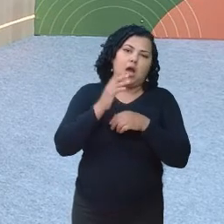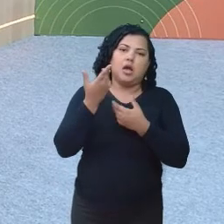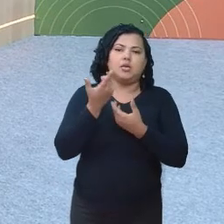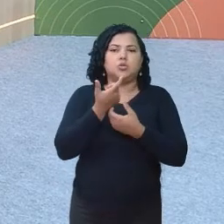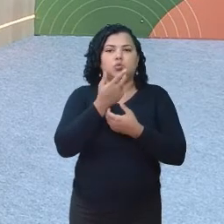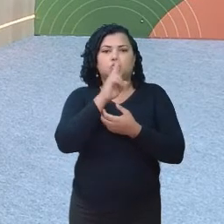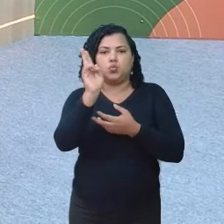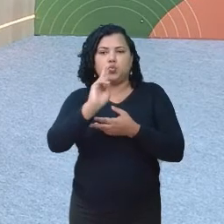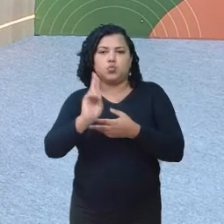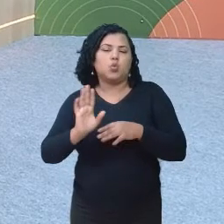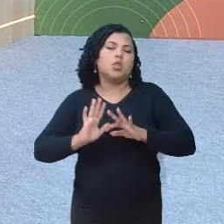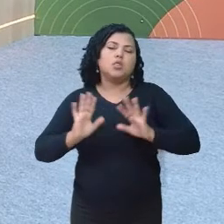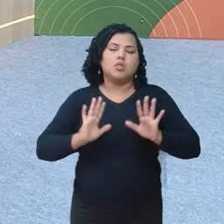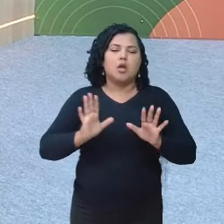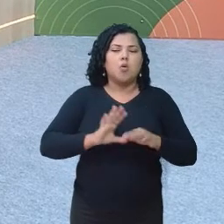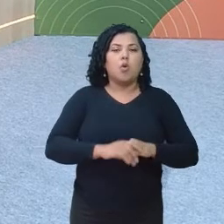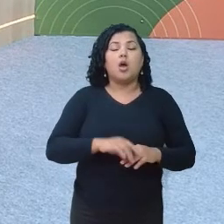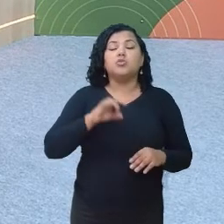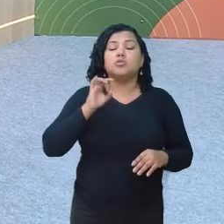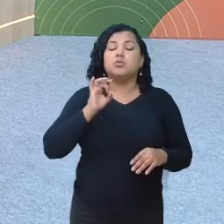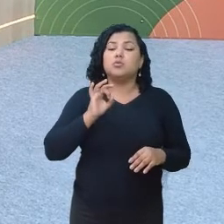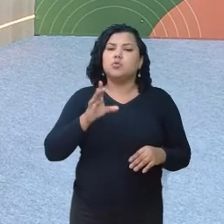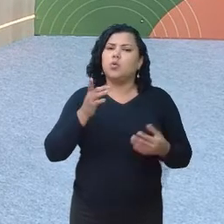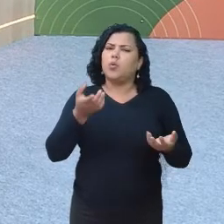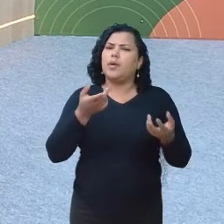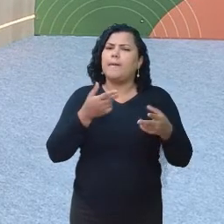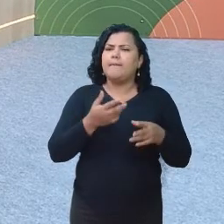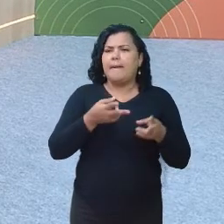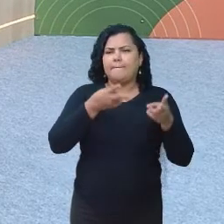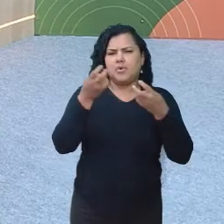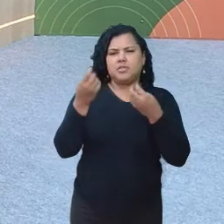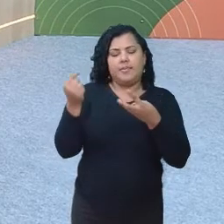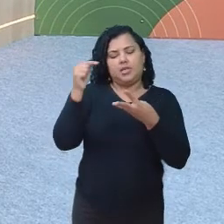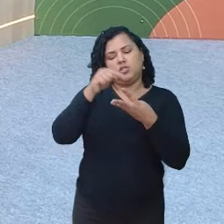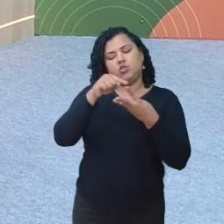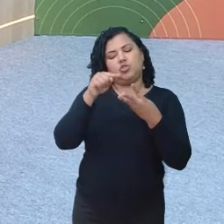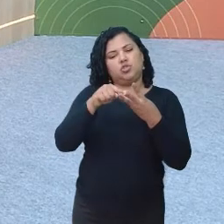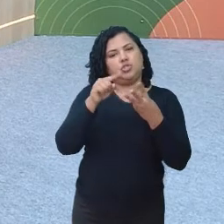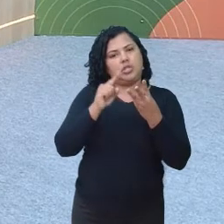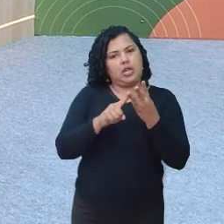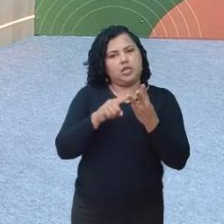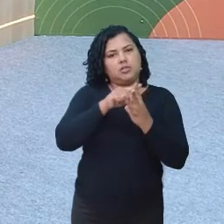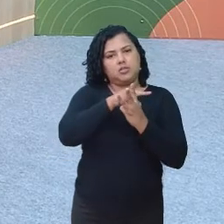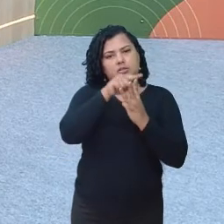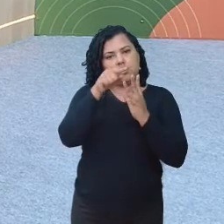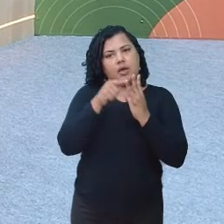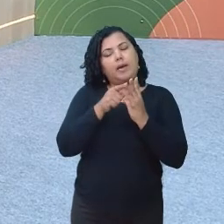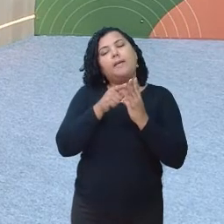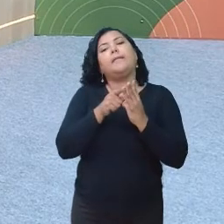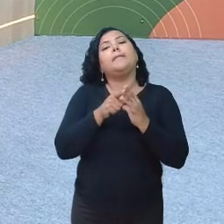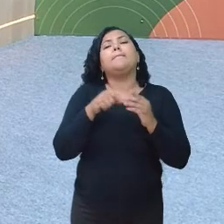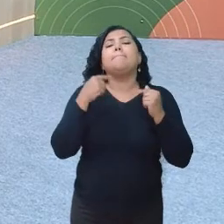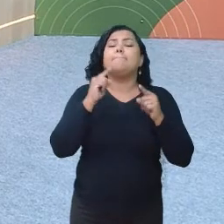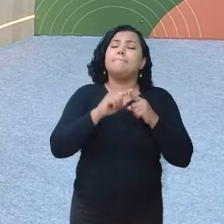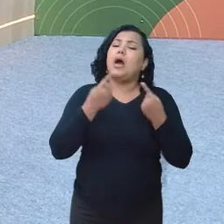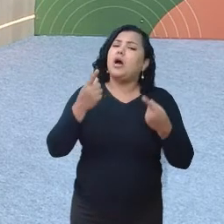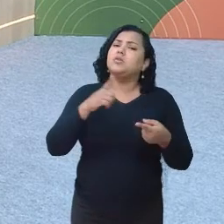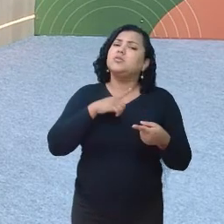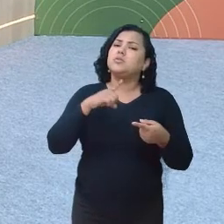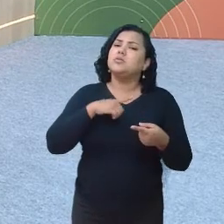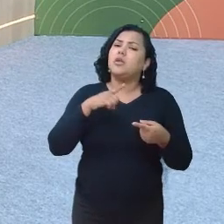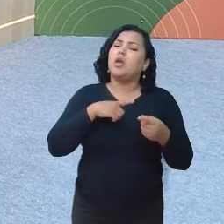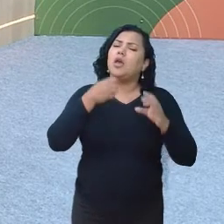para quadriláteros, não é isso. A gente simplesmente vai ficar com praticamente esses 3 aí, mas a gente vai ver